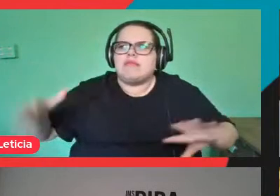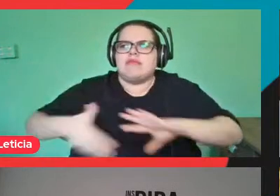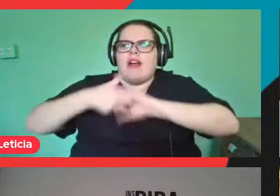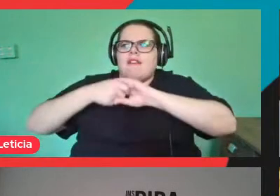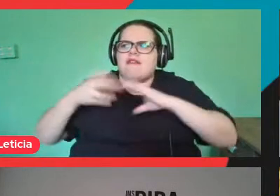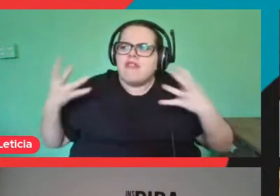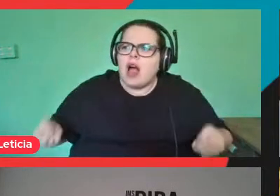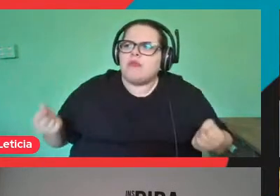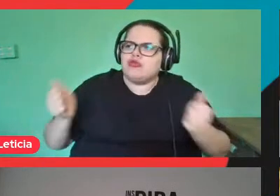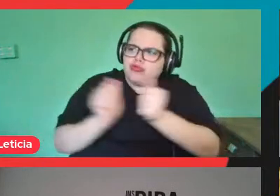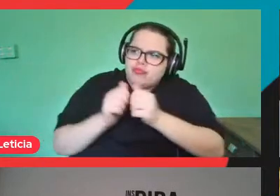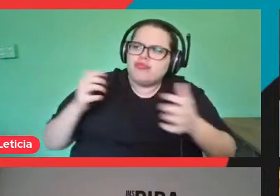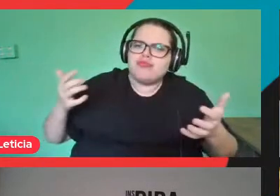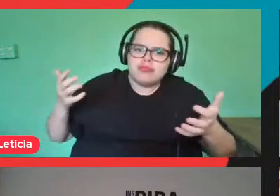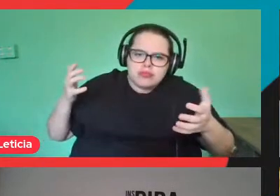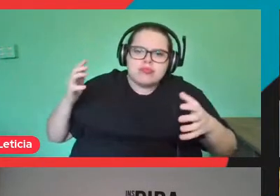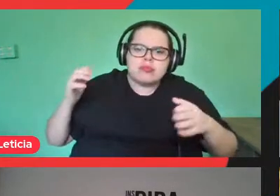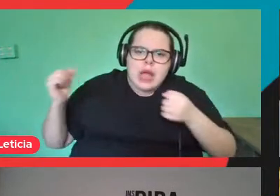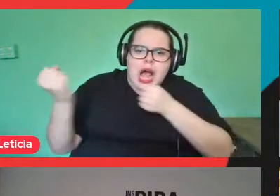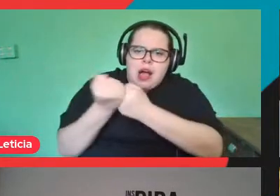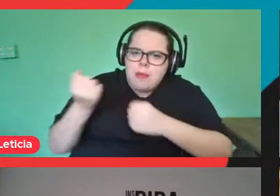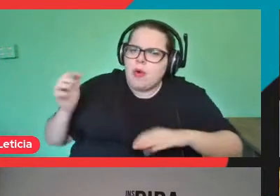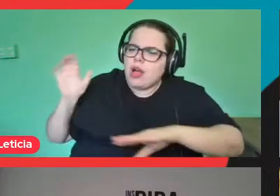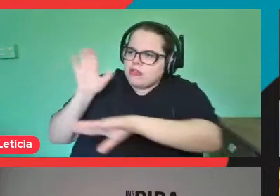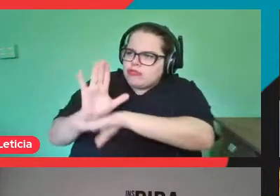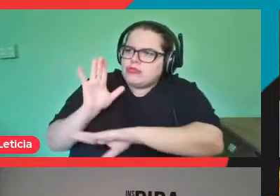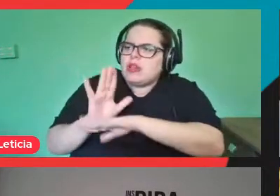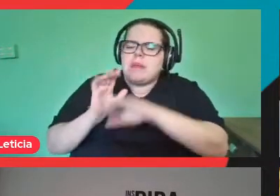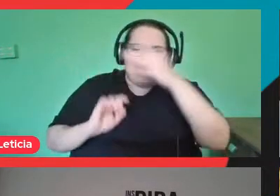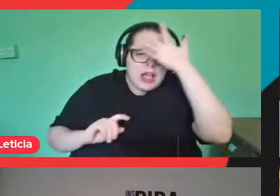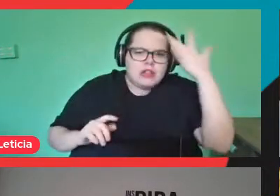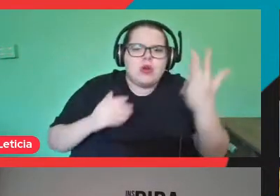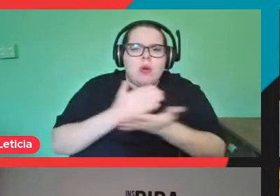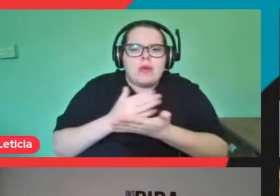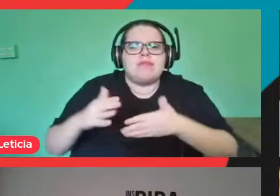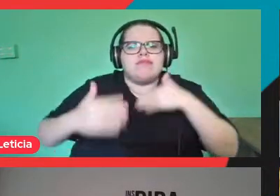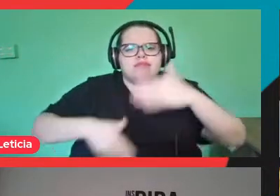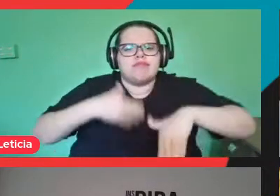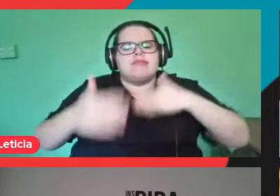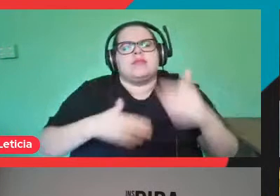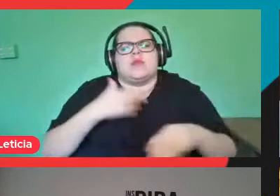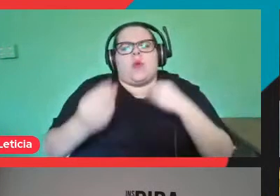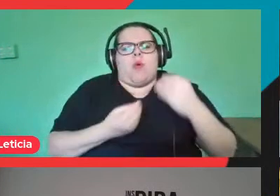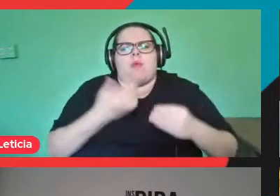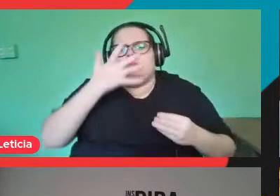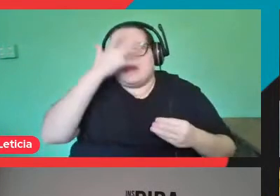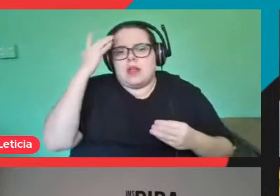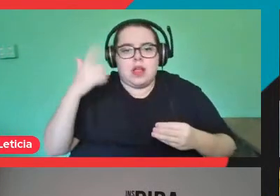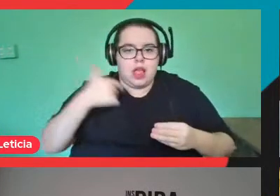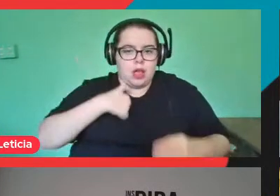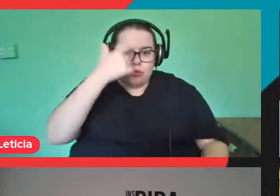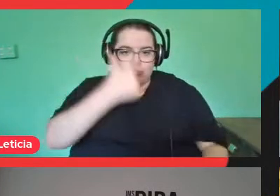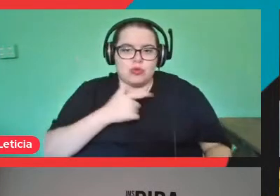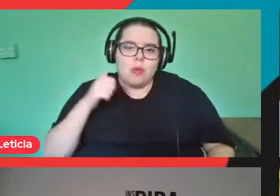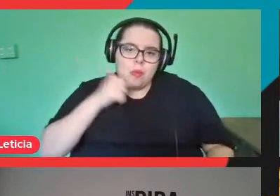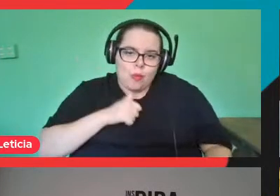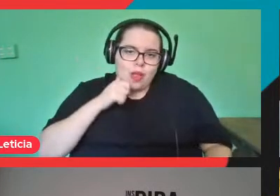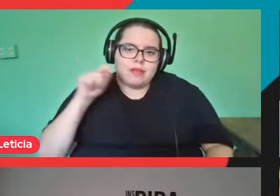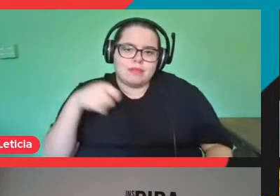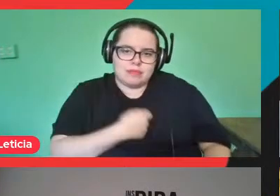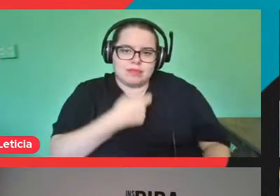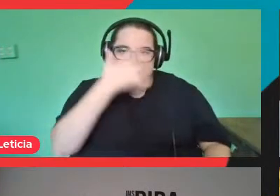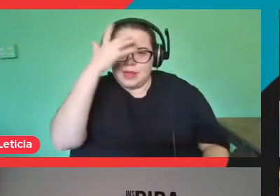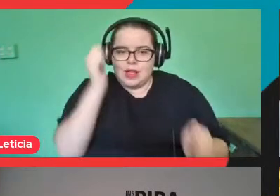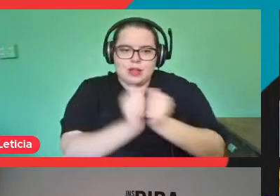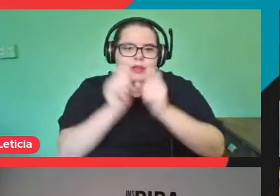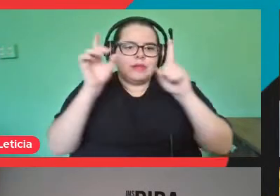vamos juntos ajudar, né, quem está vindo aí, quem está começando, com uma pessoa com deficiência também. Então, ter esse papel,